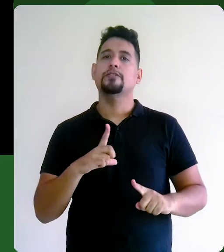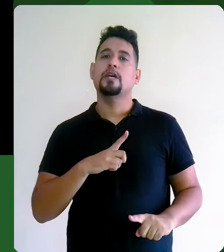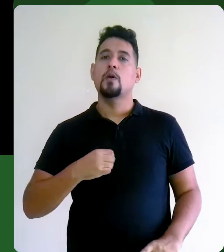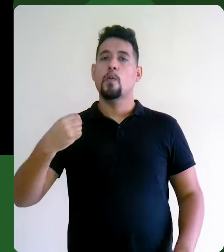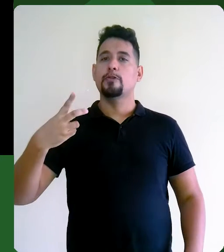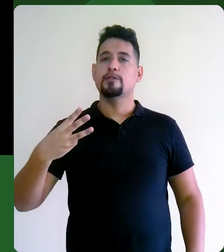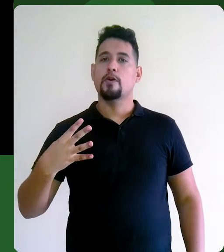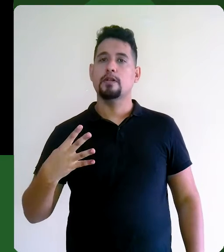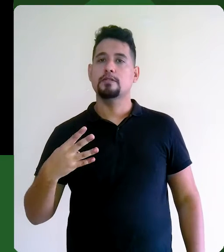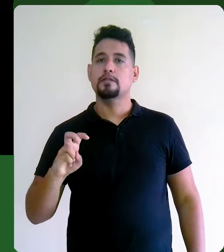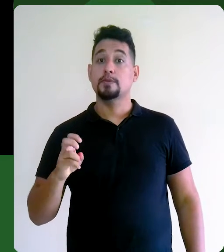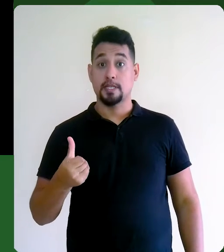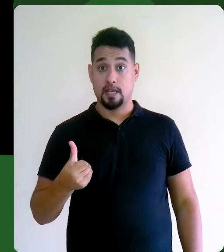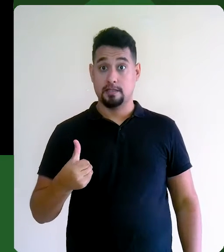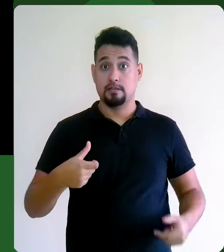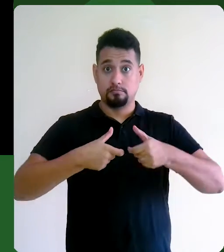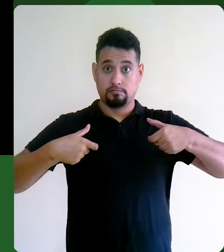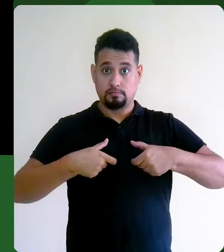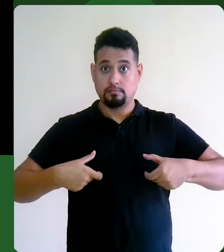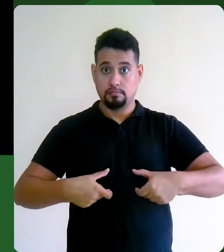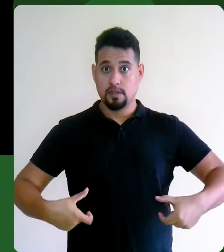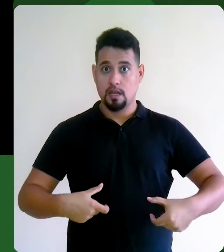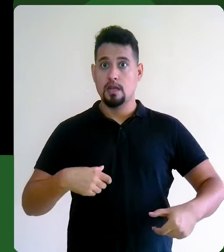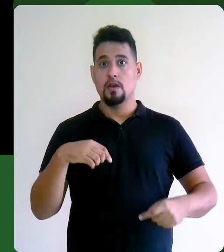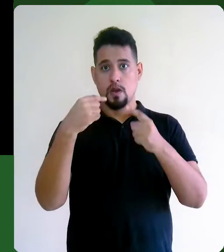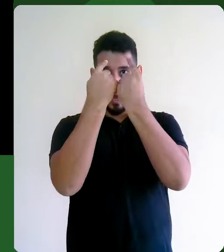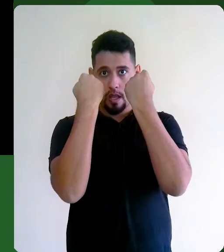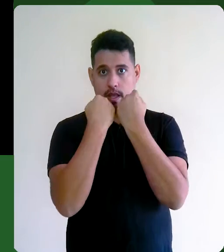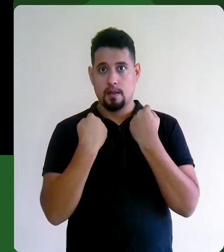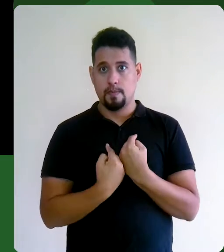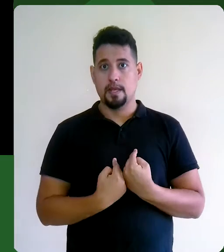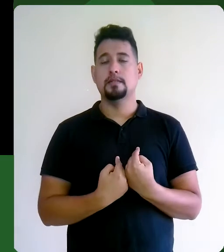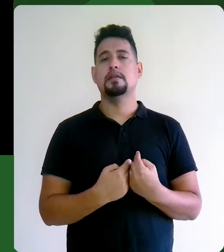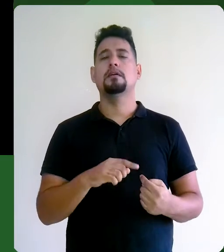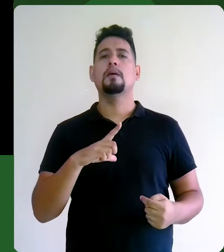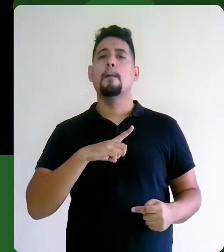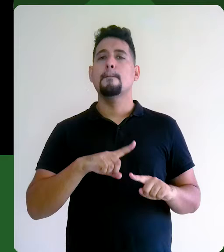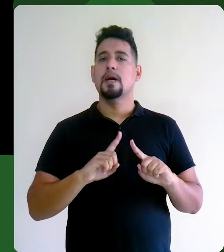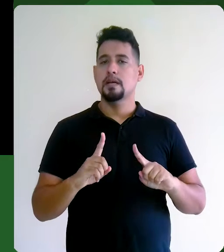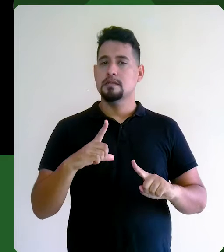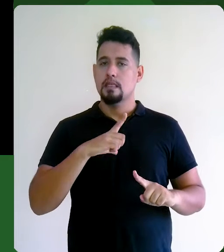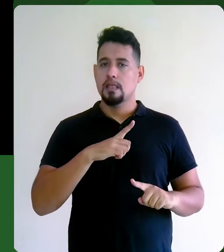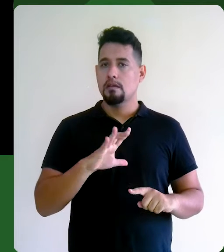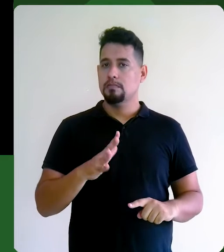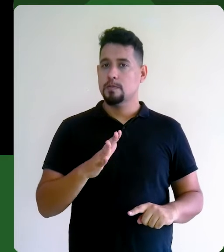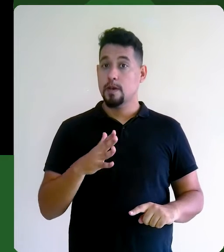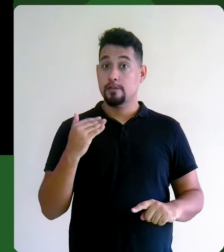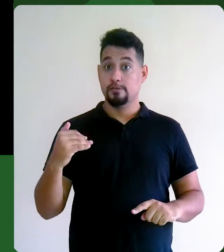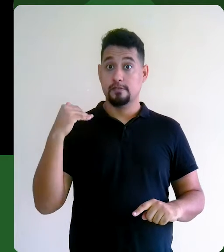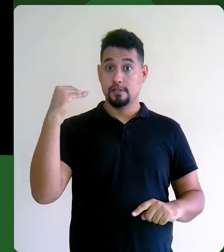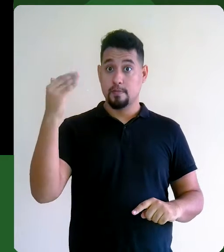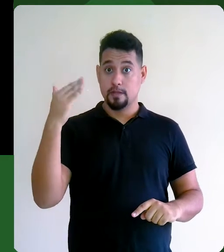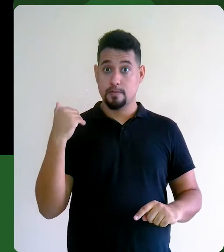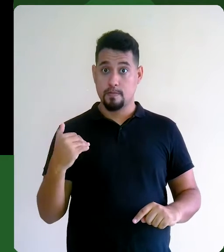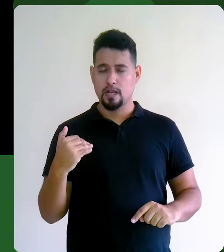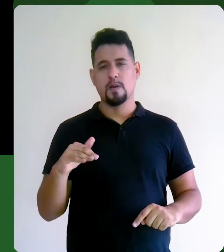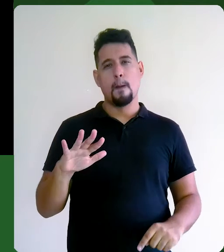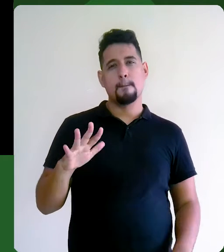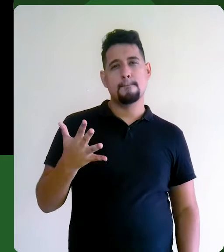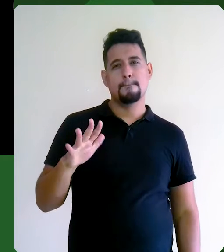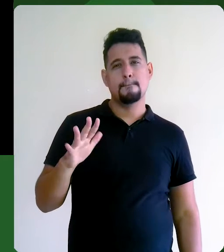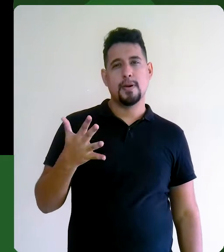ficou 1, 2, 3, 4, 5, 6 cabeças, né, de 2 centímetros cada um. Com isso, a margem de cima e a de baixo ficou